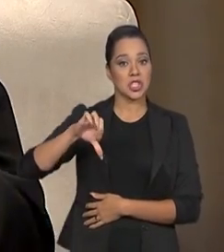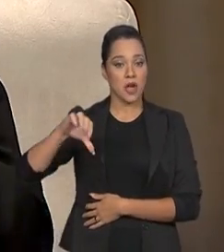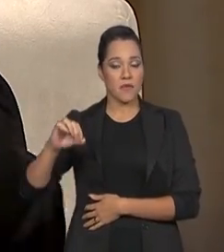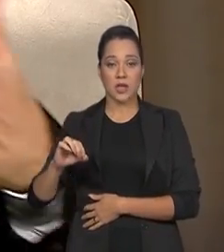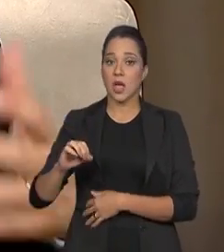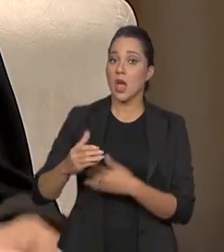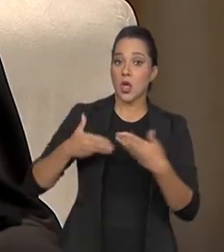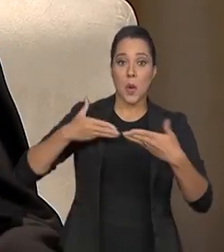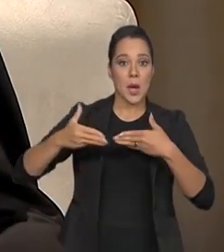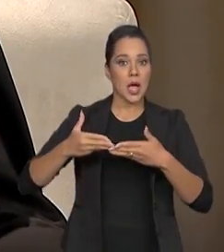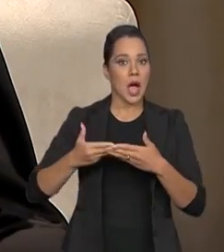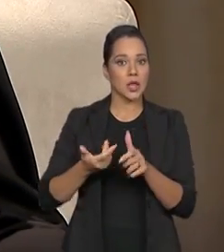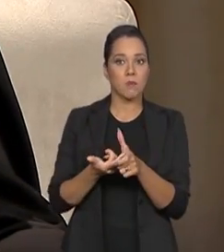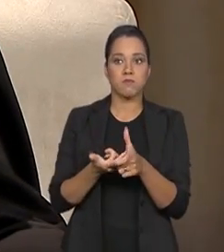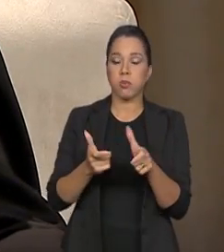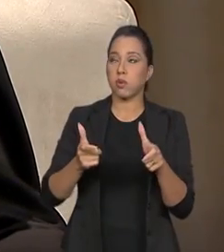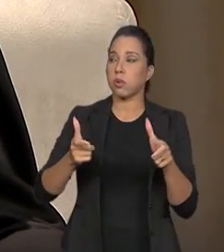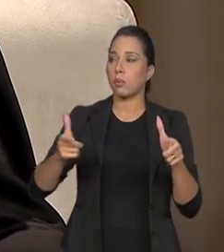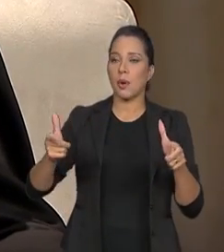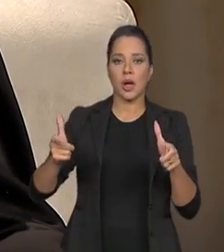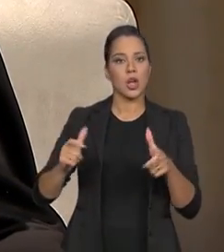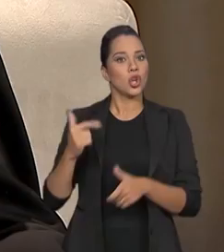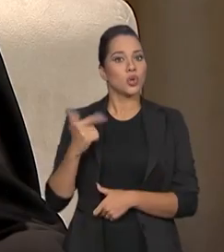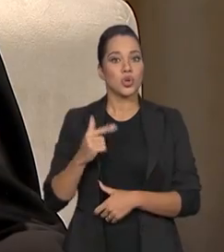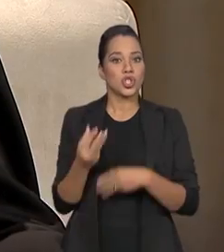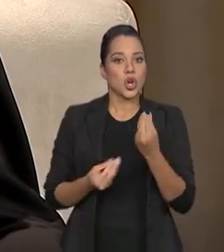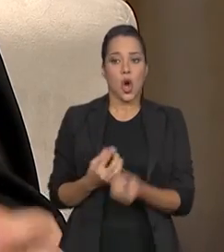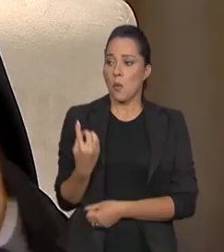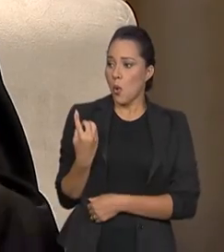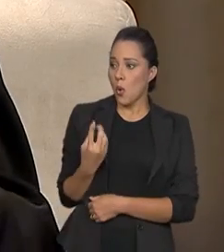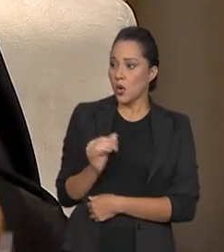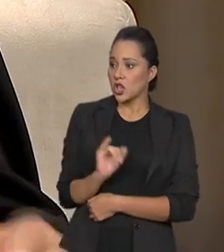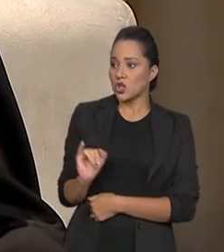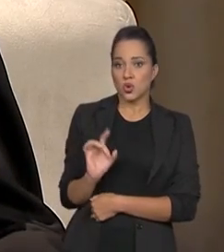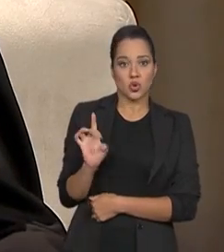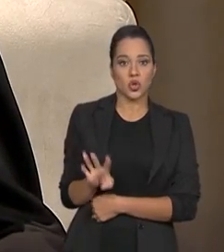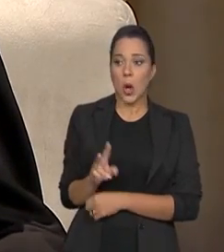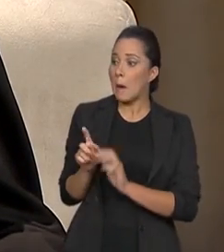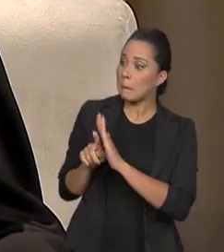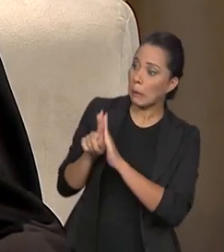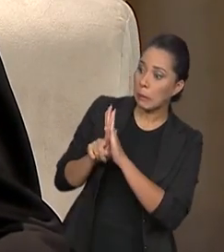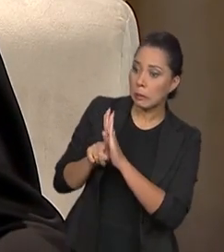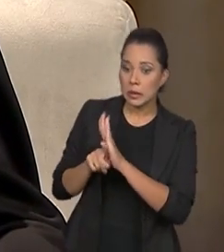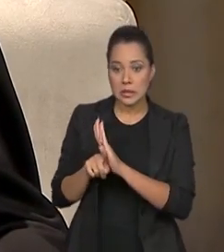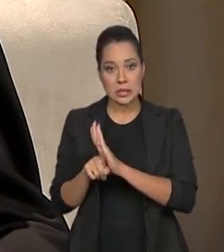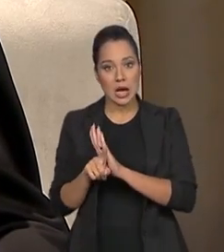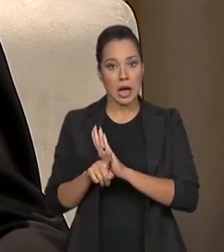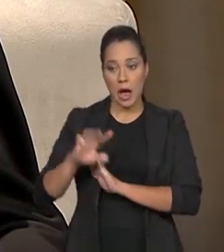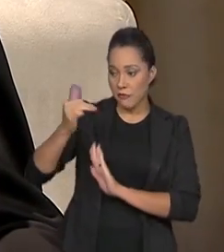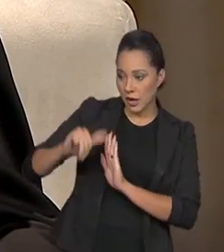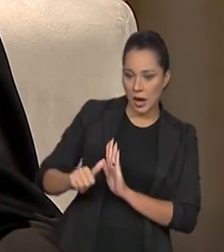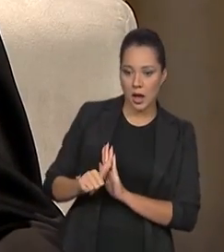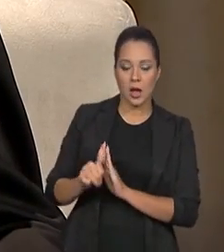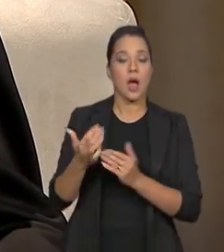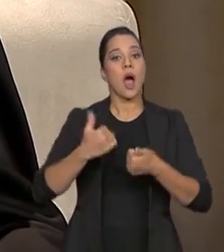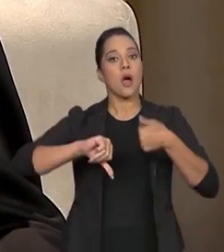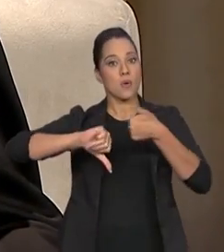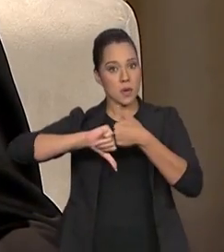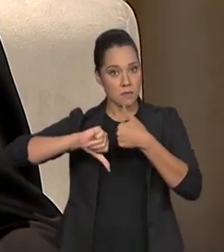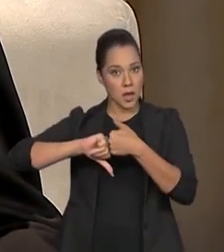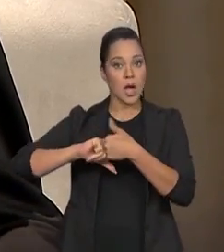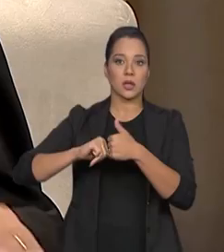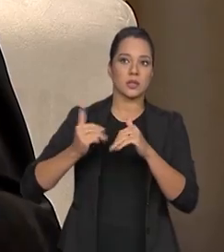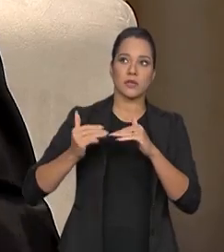tanto se tornou não tinha como mais um instituto só do certificar os produtos então o Inmetro tomou uma posição até